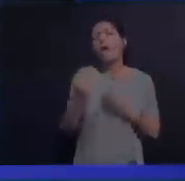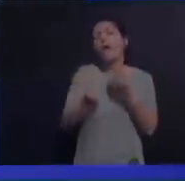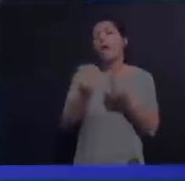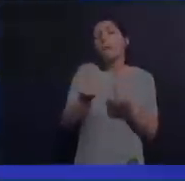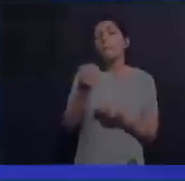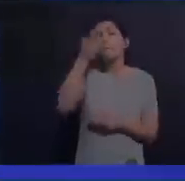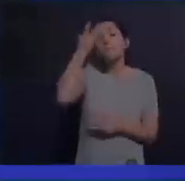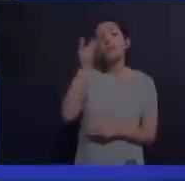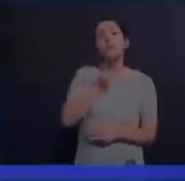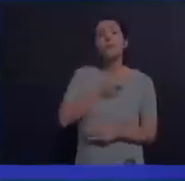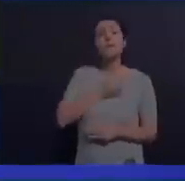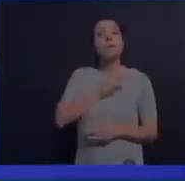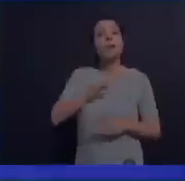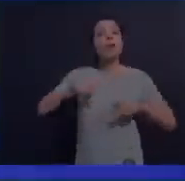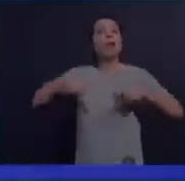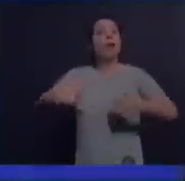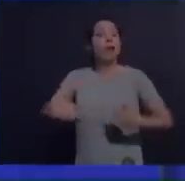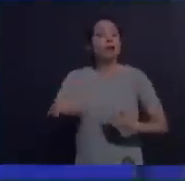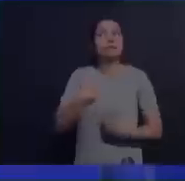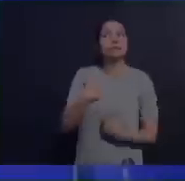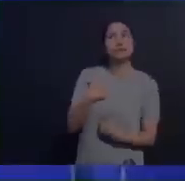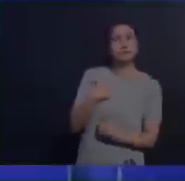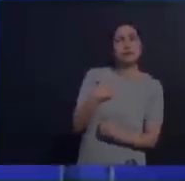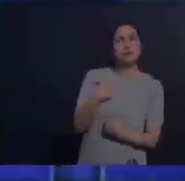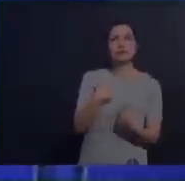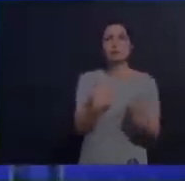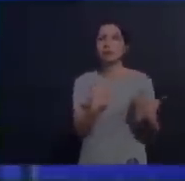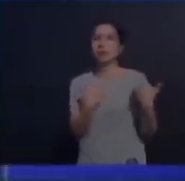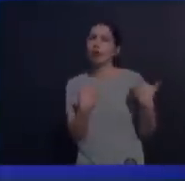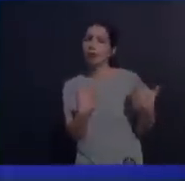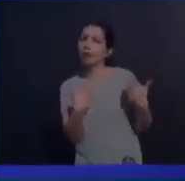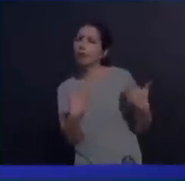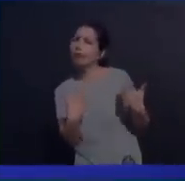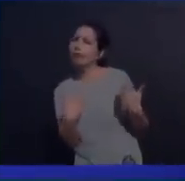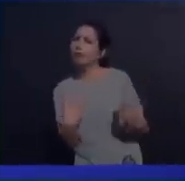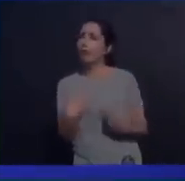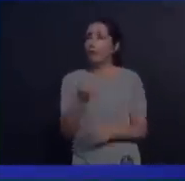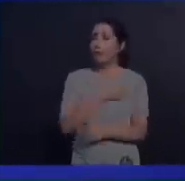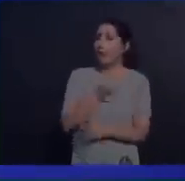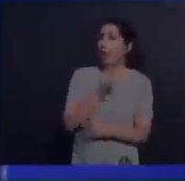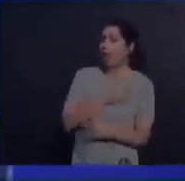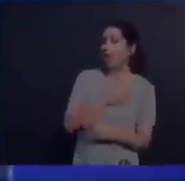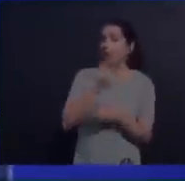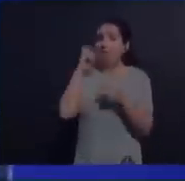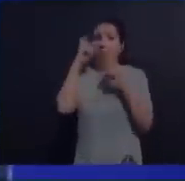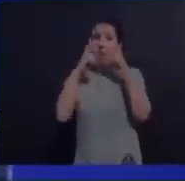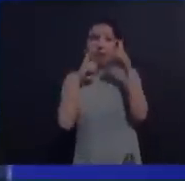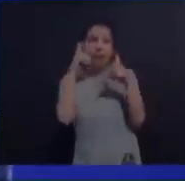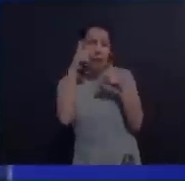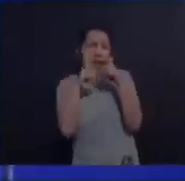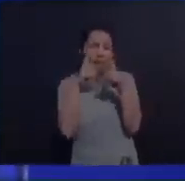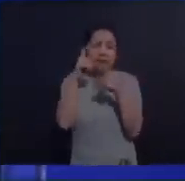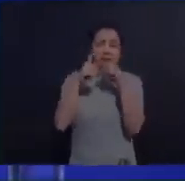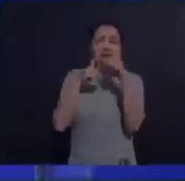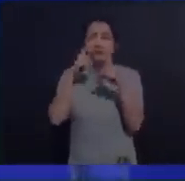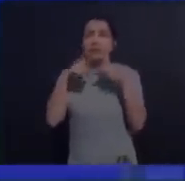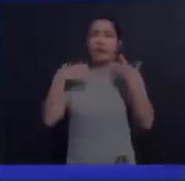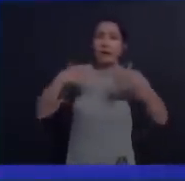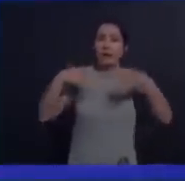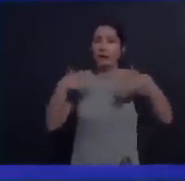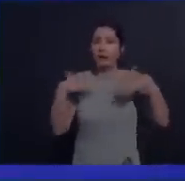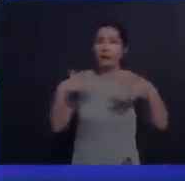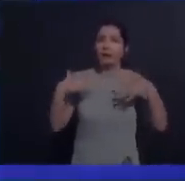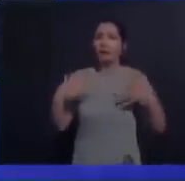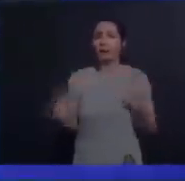medo? Com desconfiança, medo, preocupação,